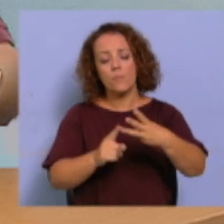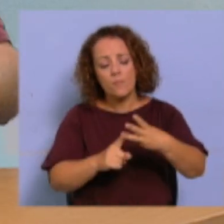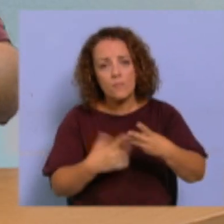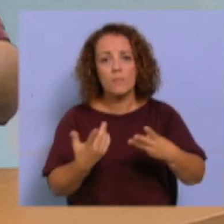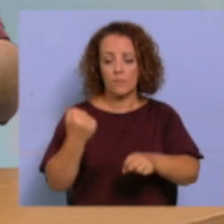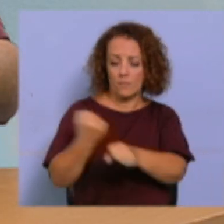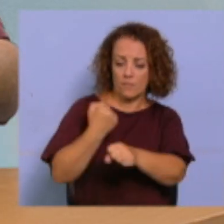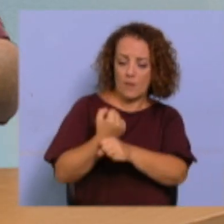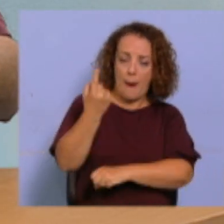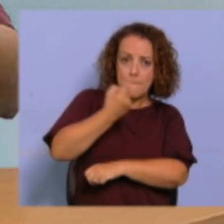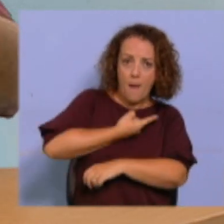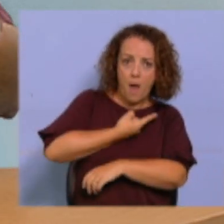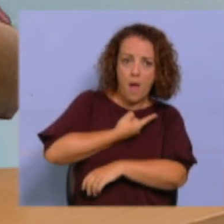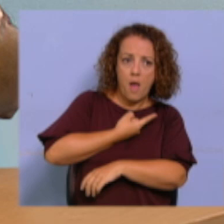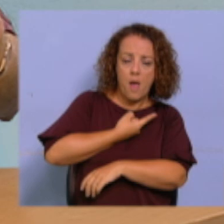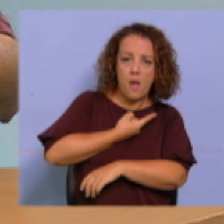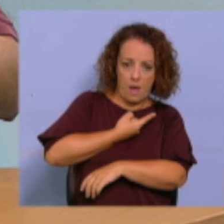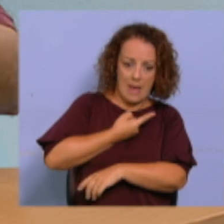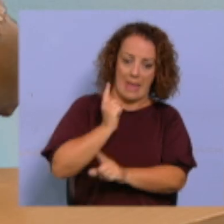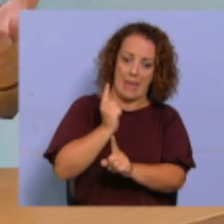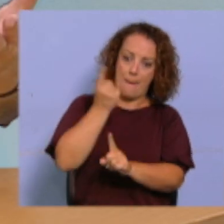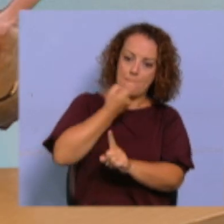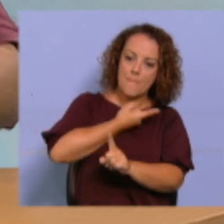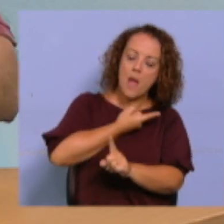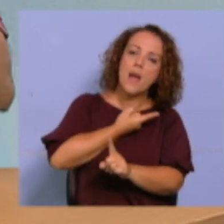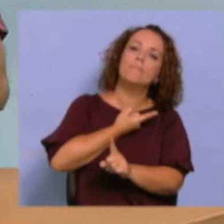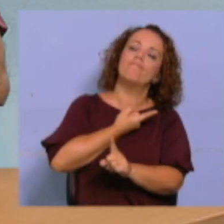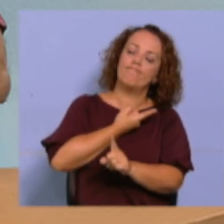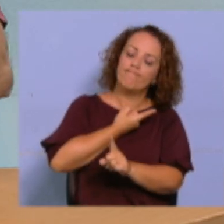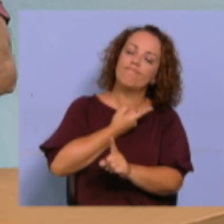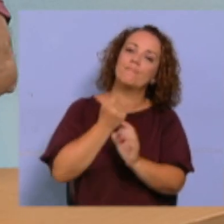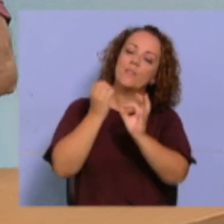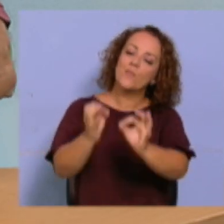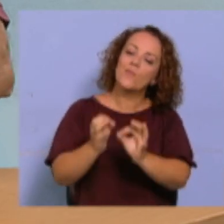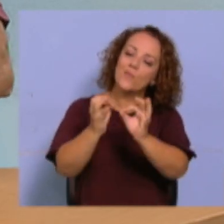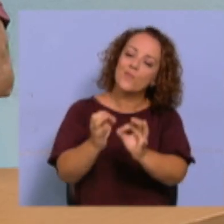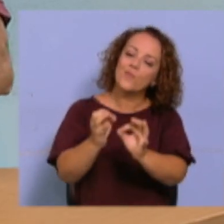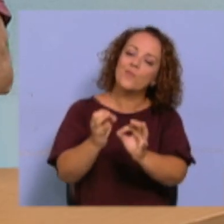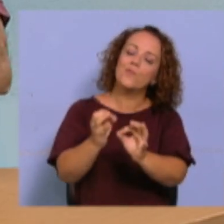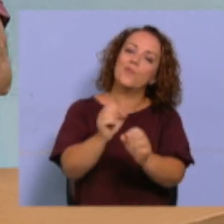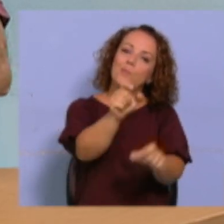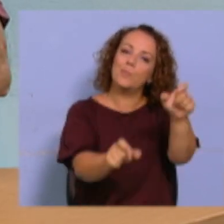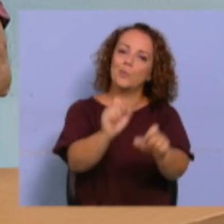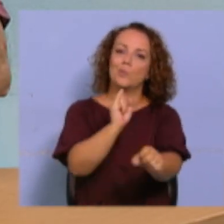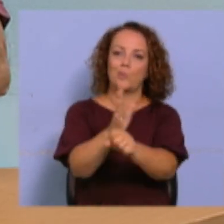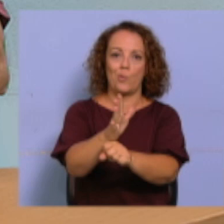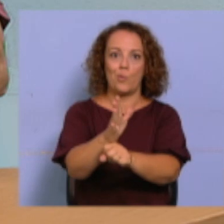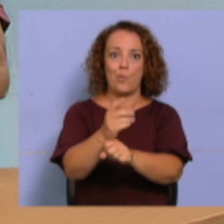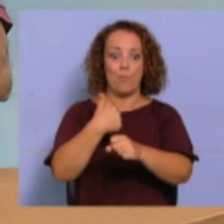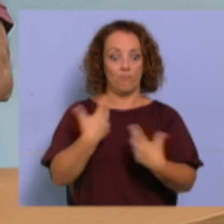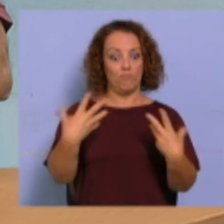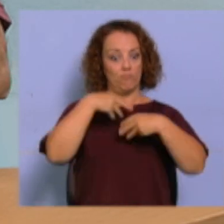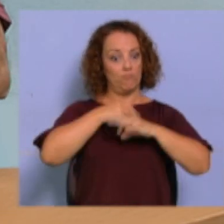obras com esse sentido de serviço dos outros, que é o que nos aparece na segunda leitura, não é? Portanto, ser cristão